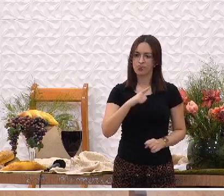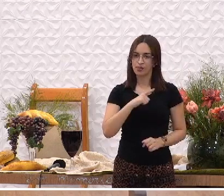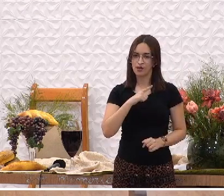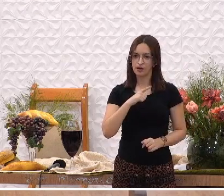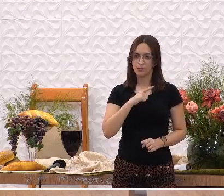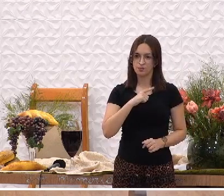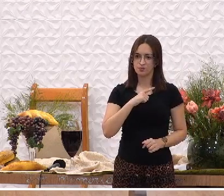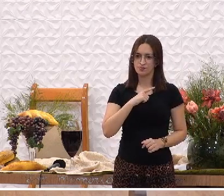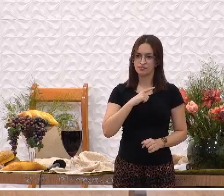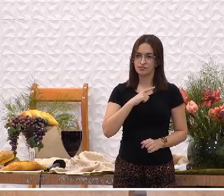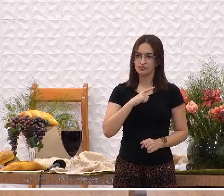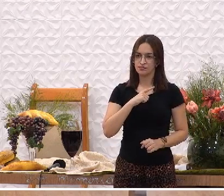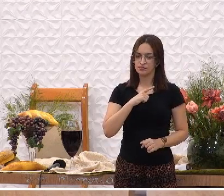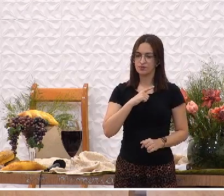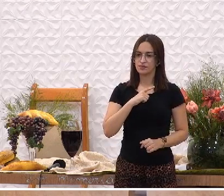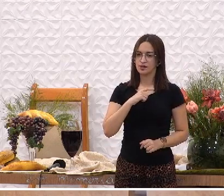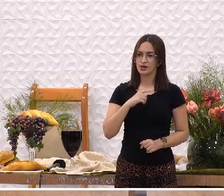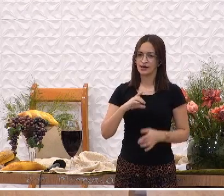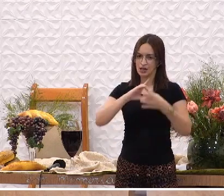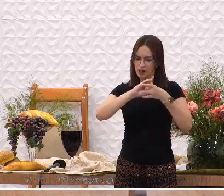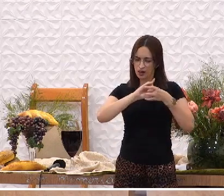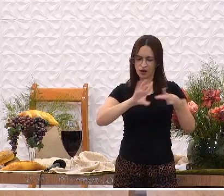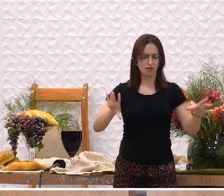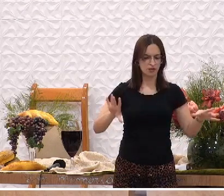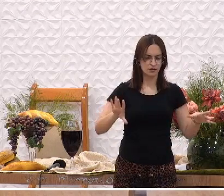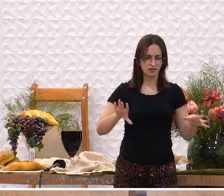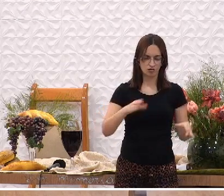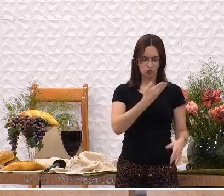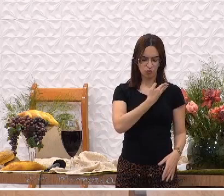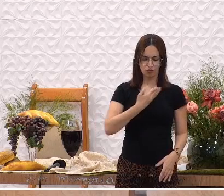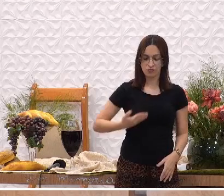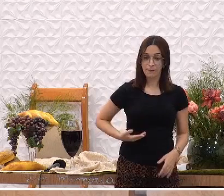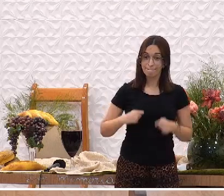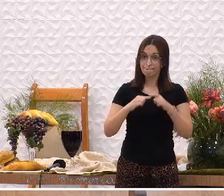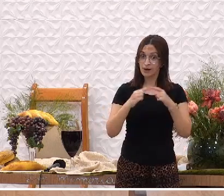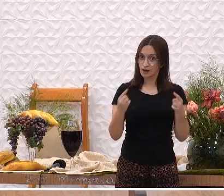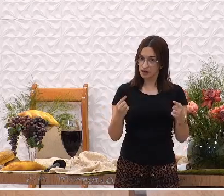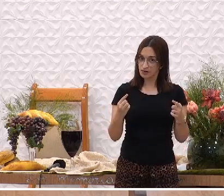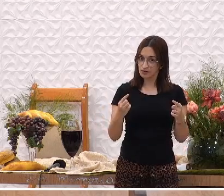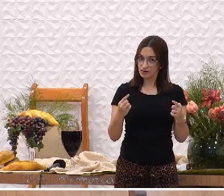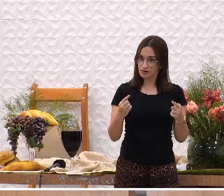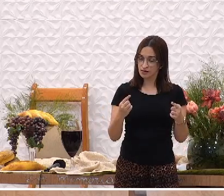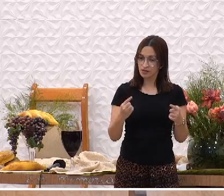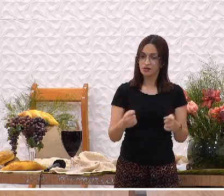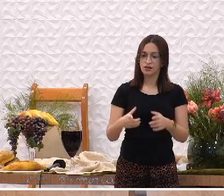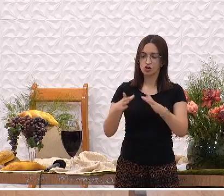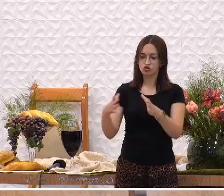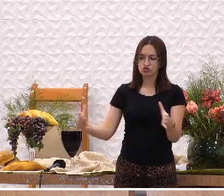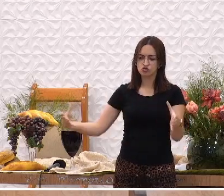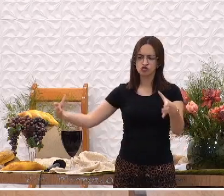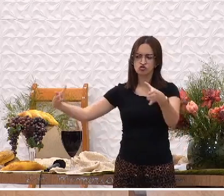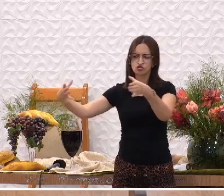uma certa independência, mas é uma autonomia, uma independência sujeita à união com outras igrejas. Ou seja,